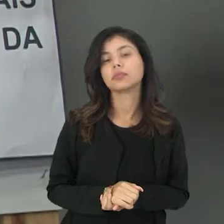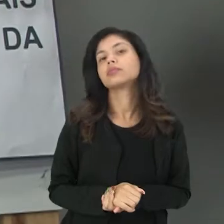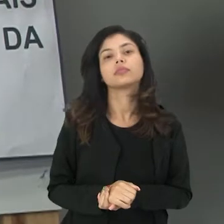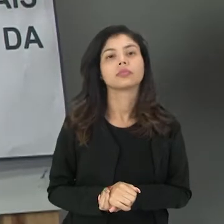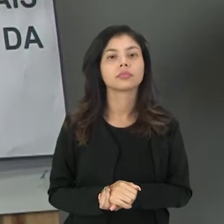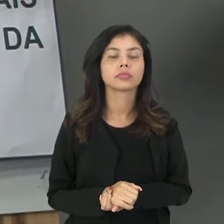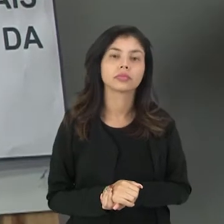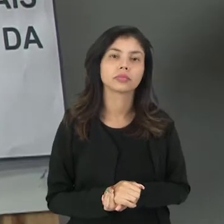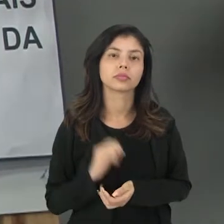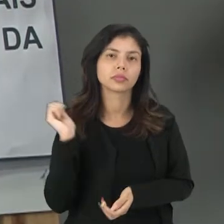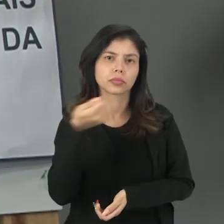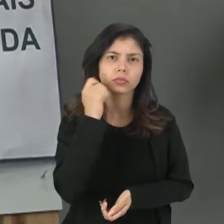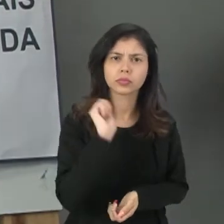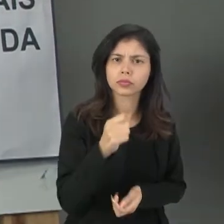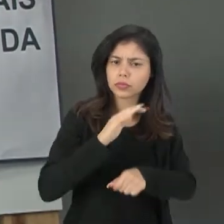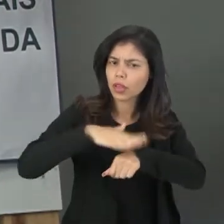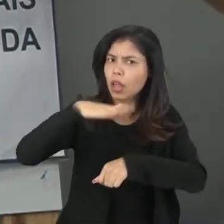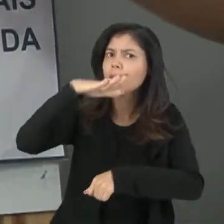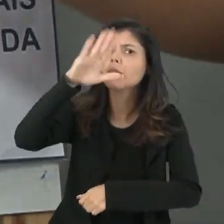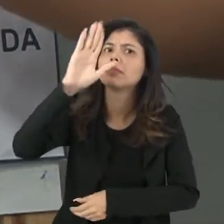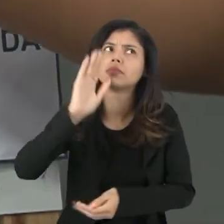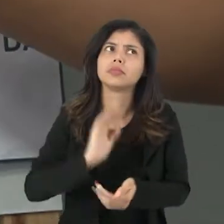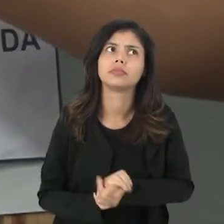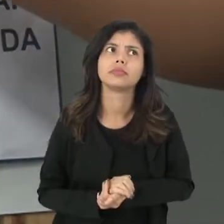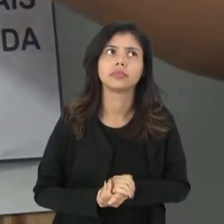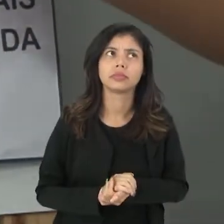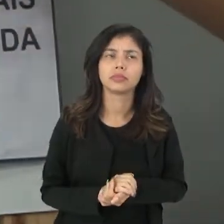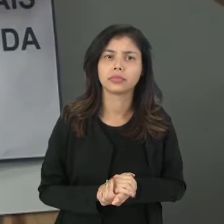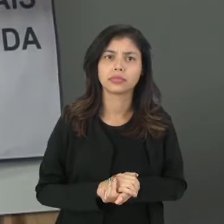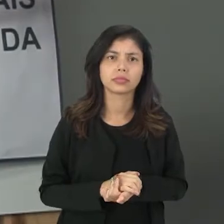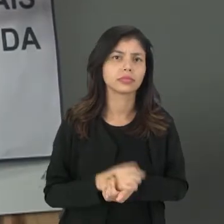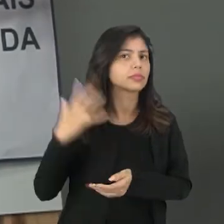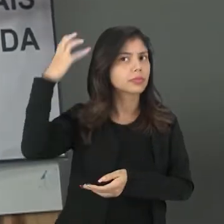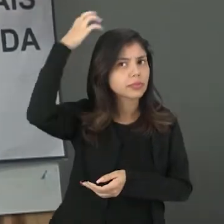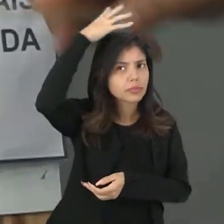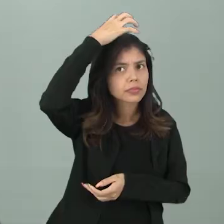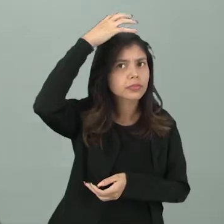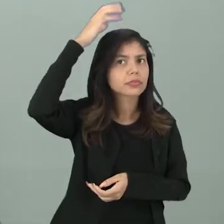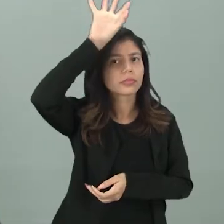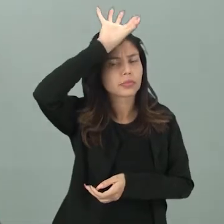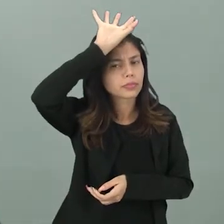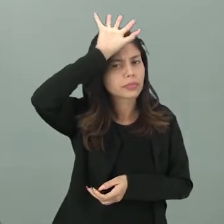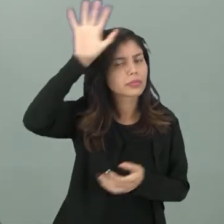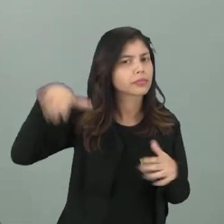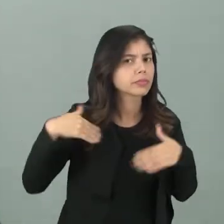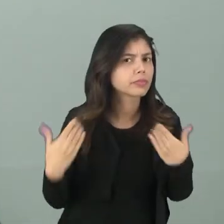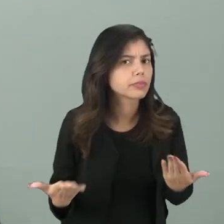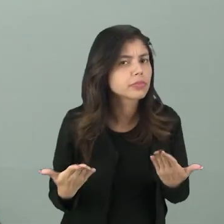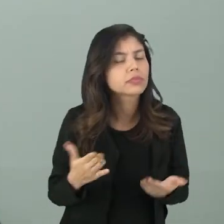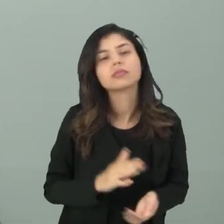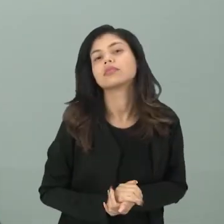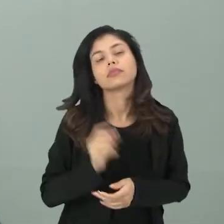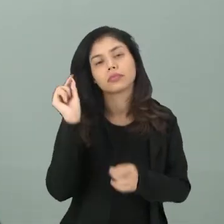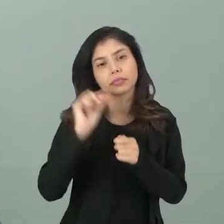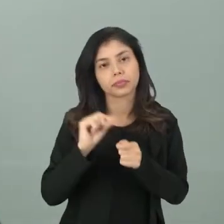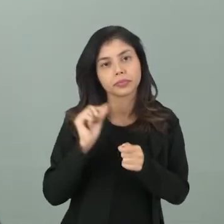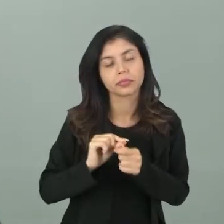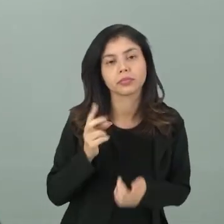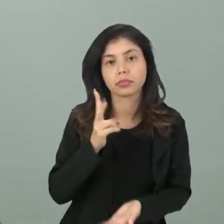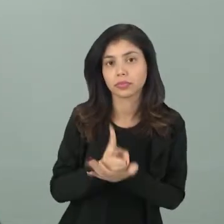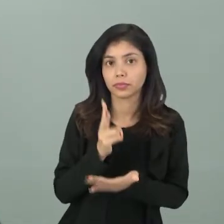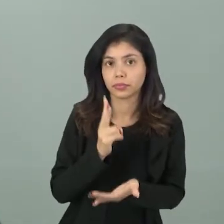Mônica teve a mais que o Cebolinha? Então, a gente pode fazer